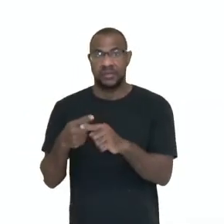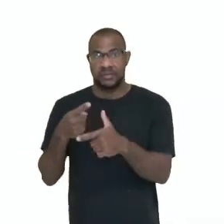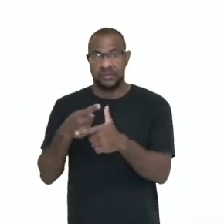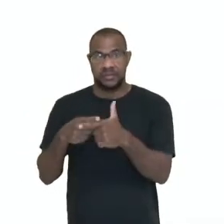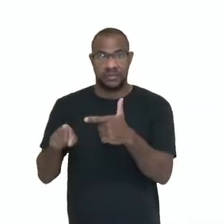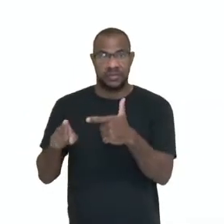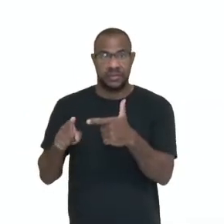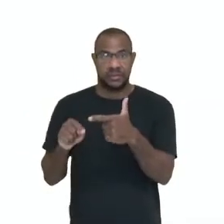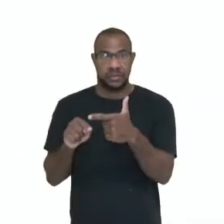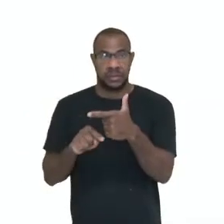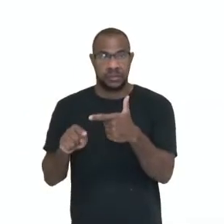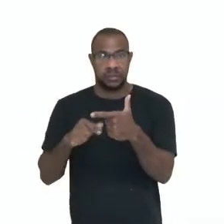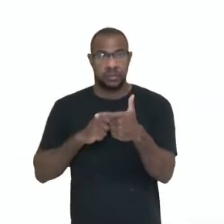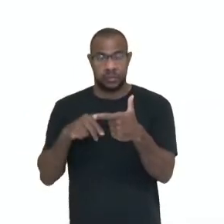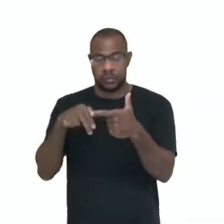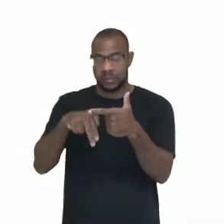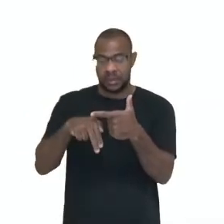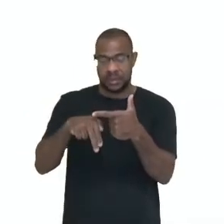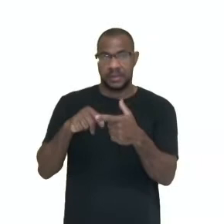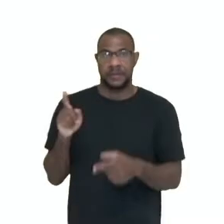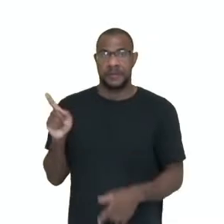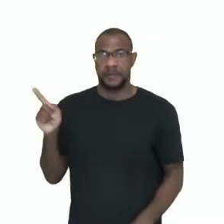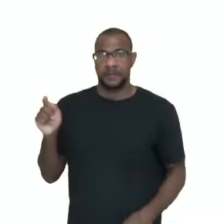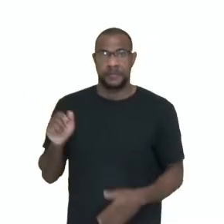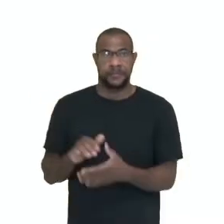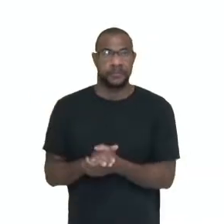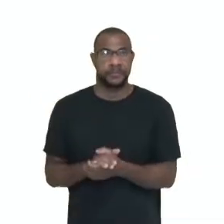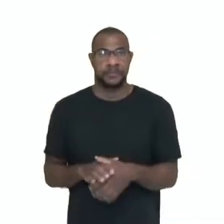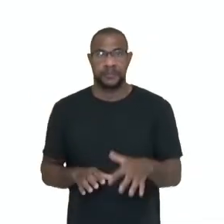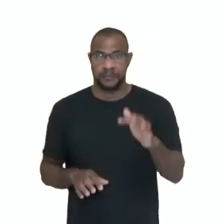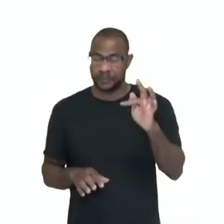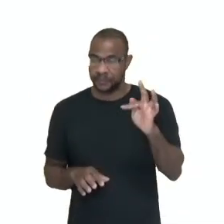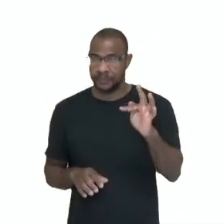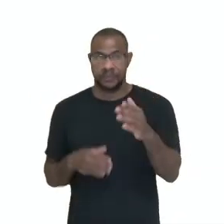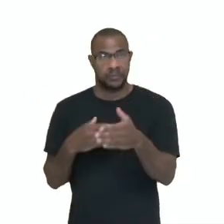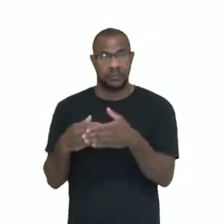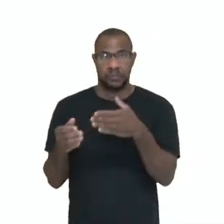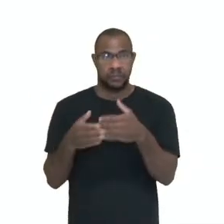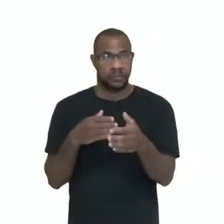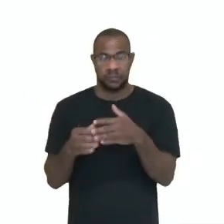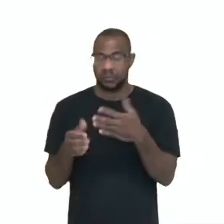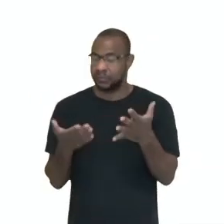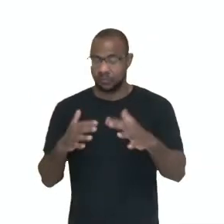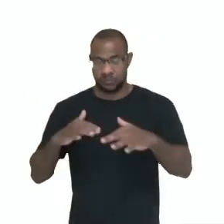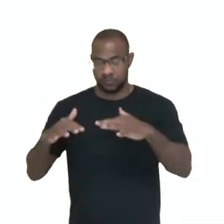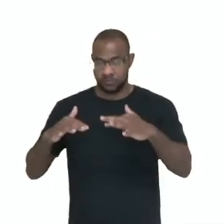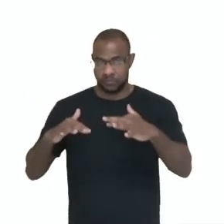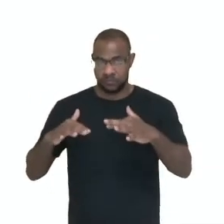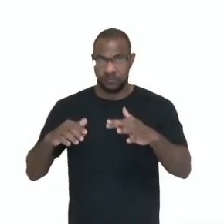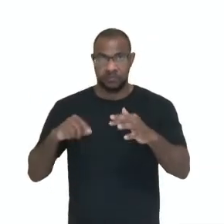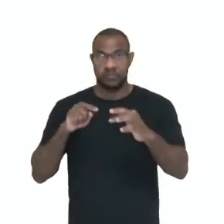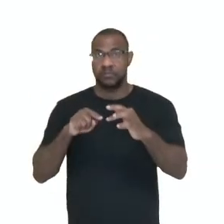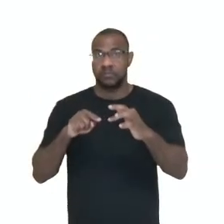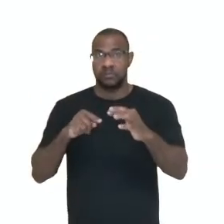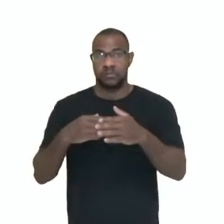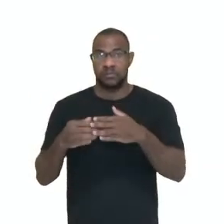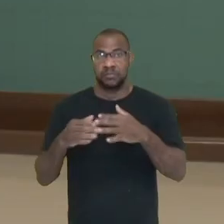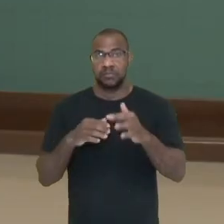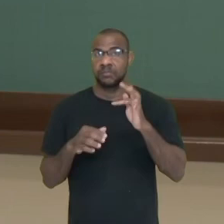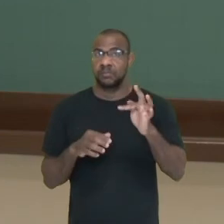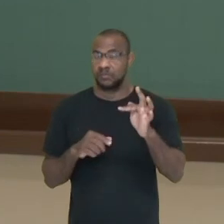número de harmônicos. Ainda, a frequência, né, de qualquer estado de vibração é, por exemplo, a